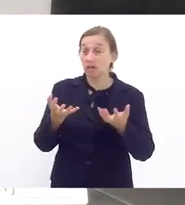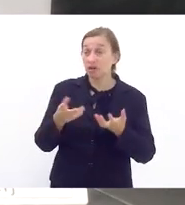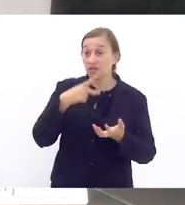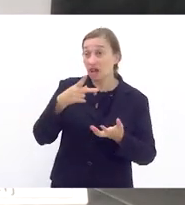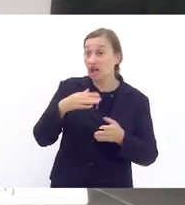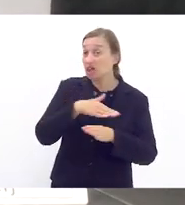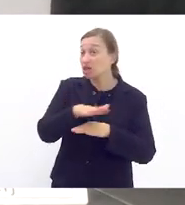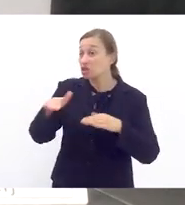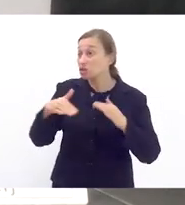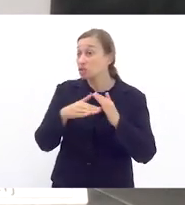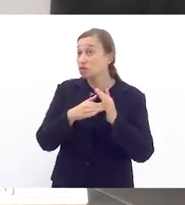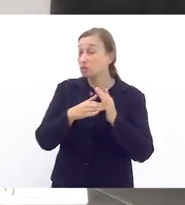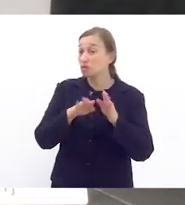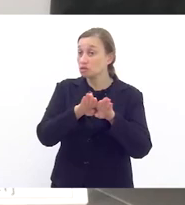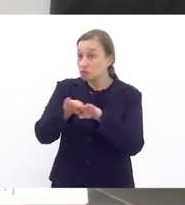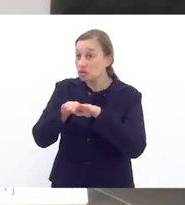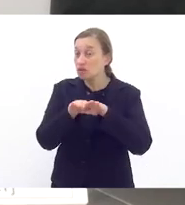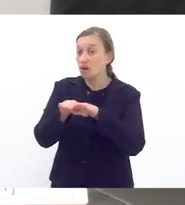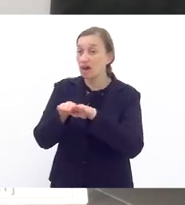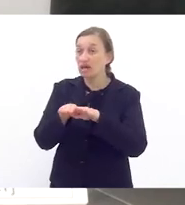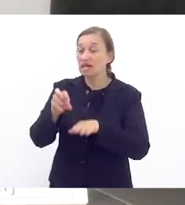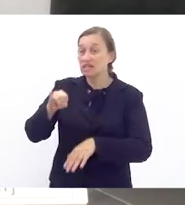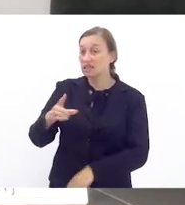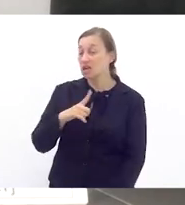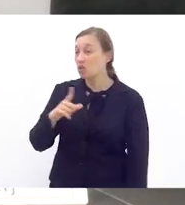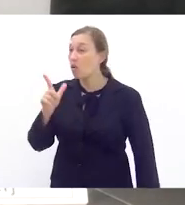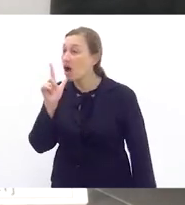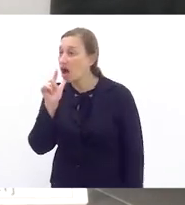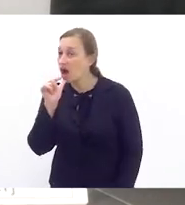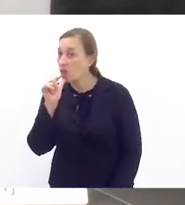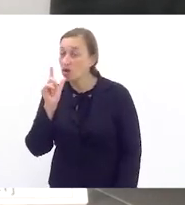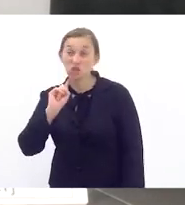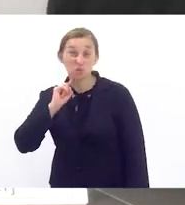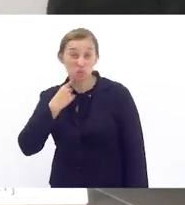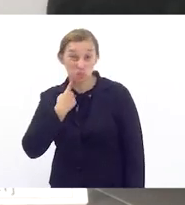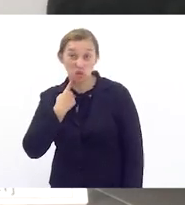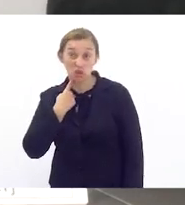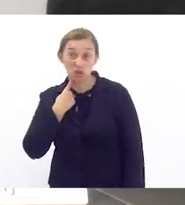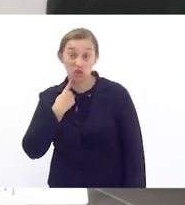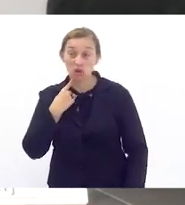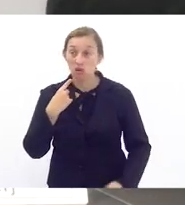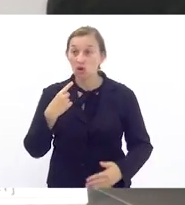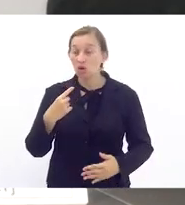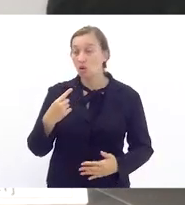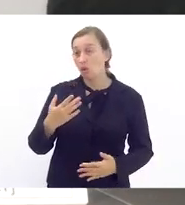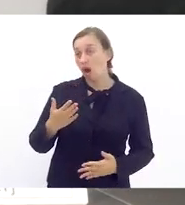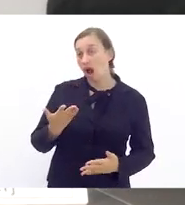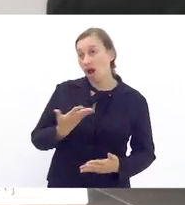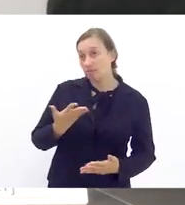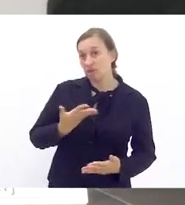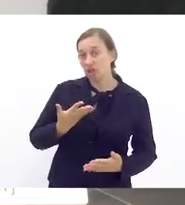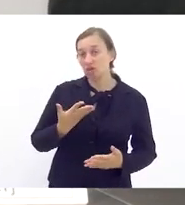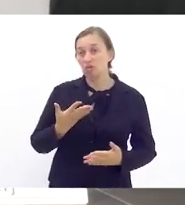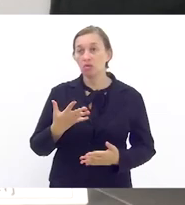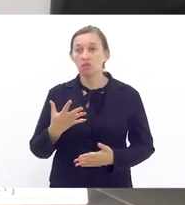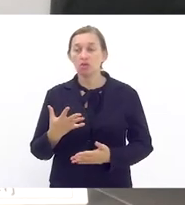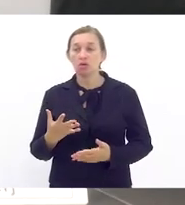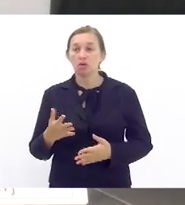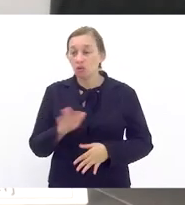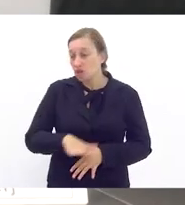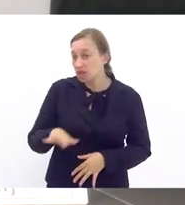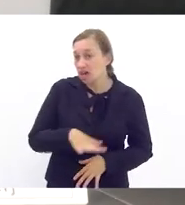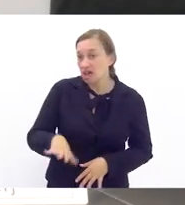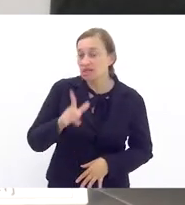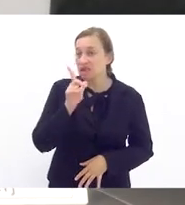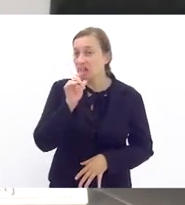iguais biologicamente. Então, se eu beber uma água dessa contaminada, ou algum parente meu, eu tenho internetinho, uma criança dessa beber na